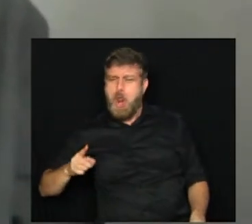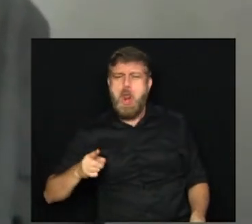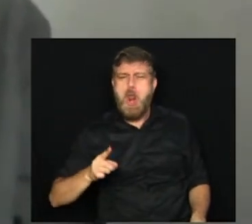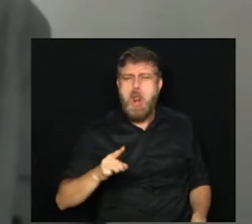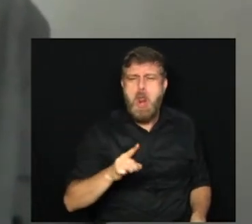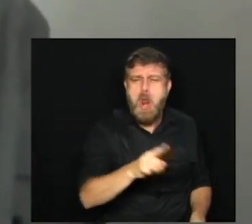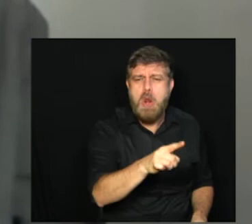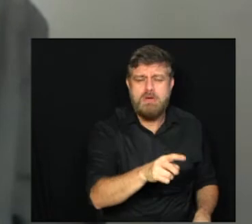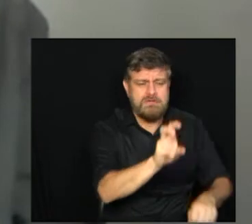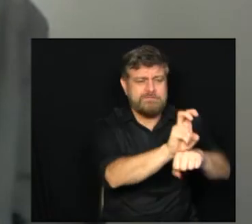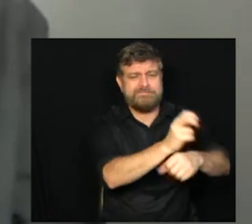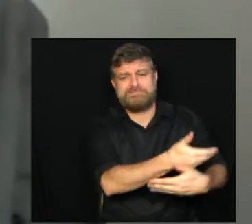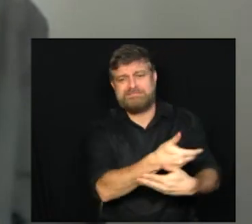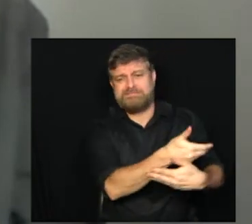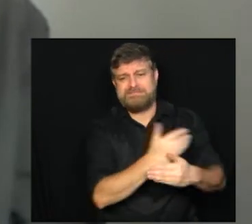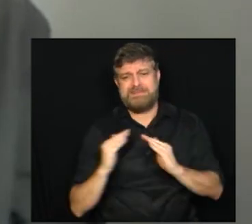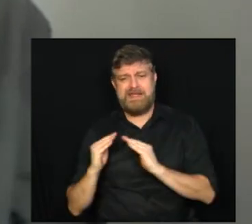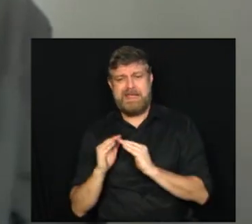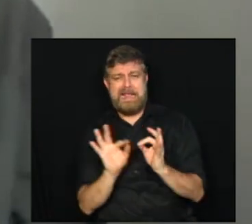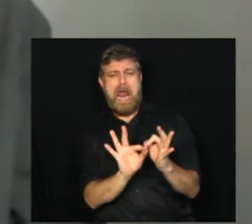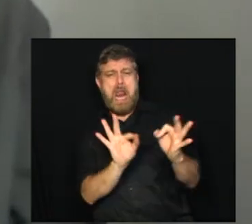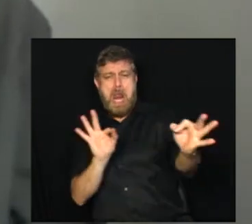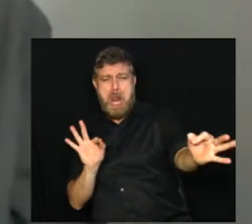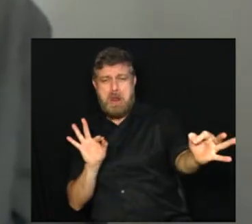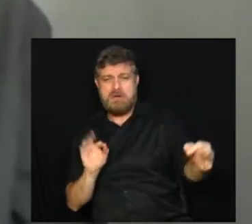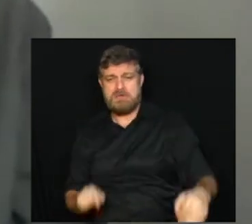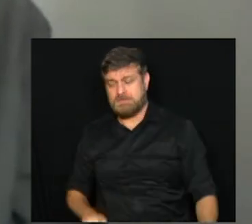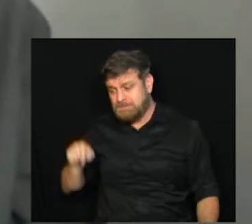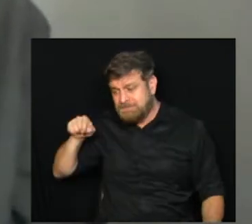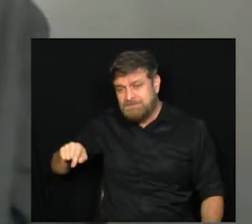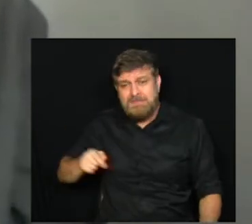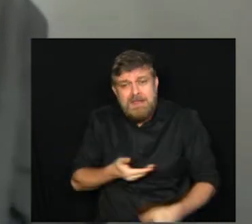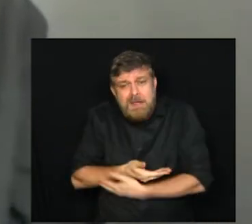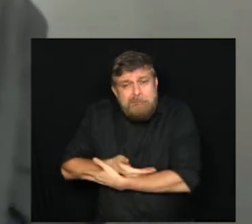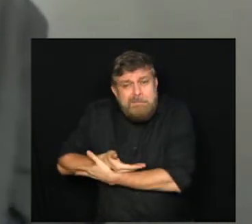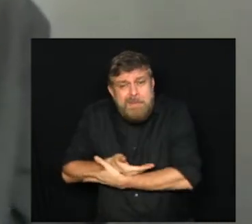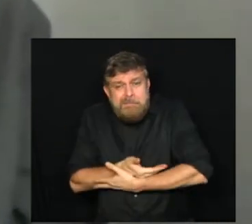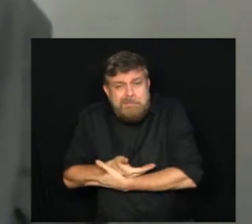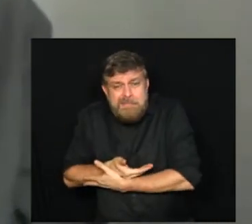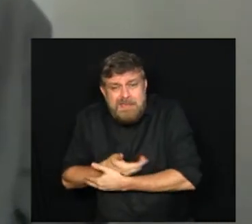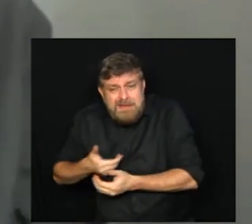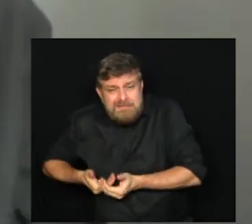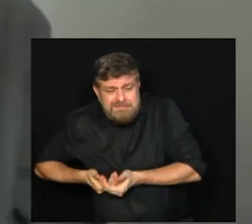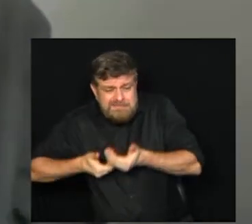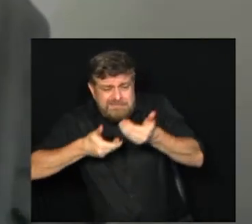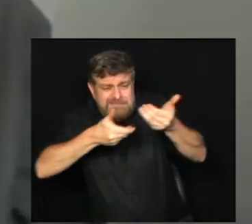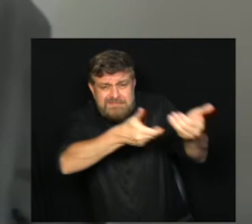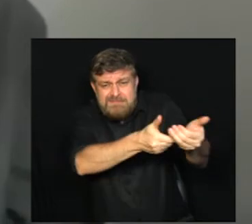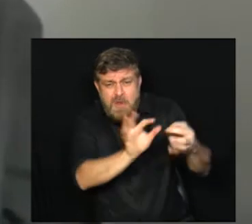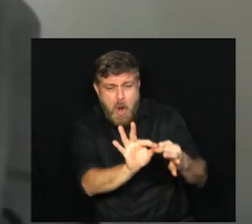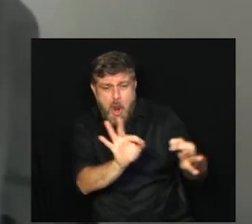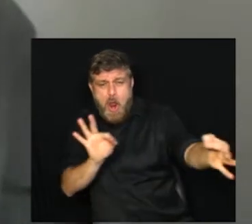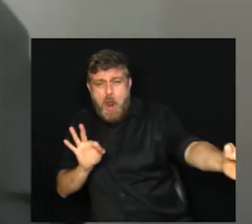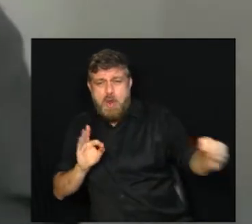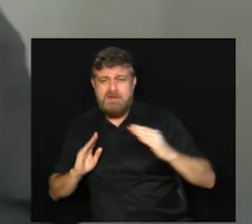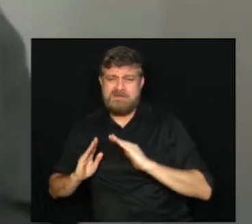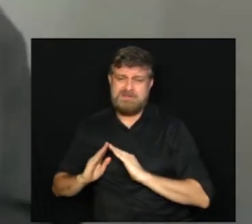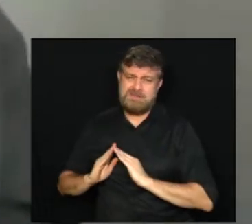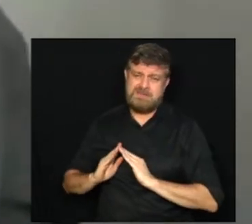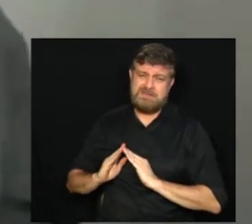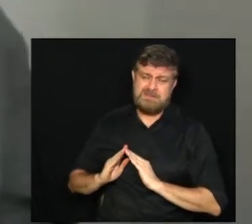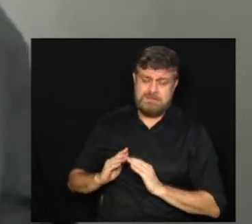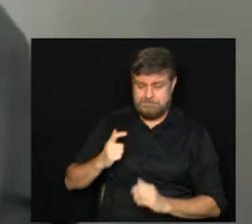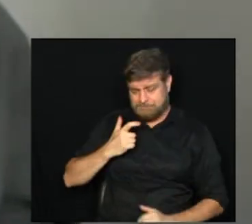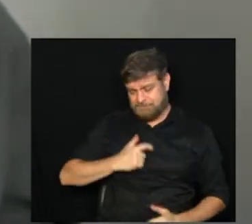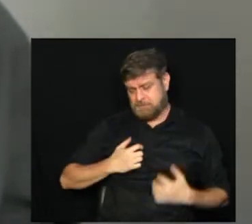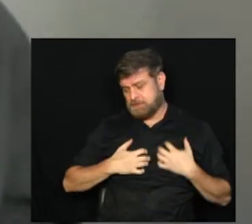creche. E crianças muito pequenas. Então, eu sempre